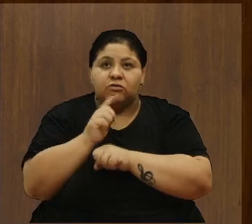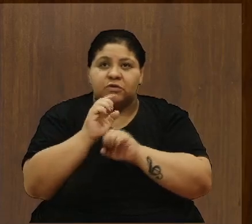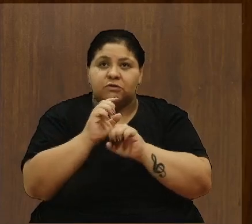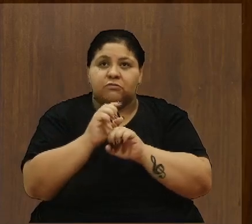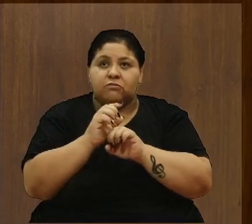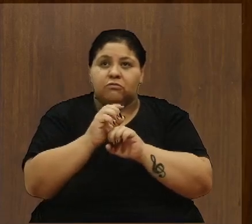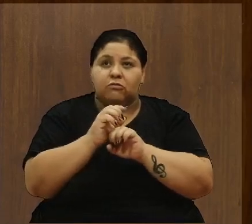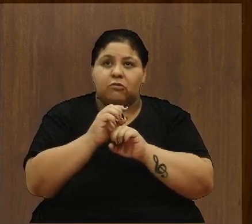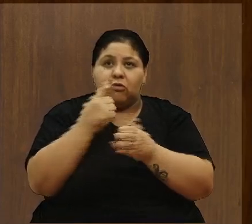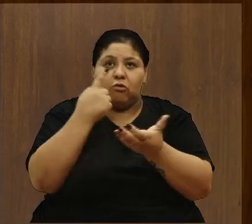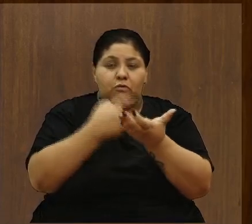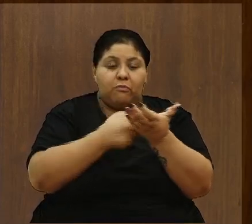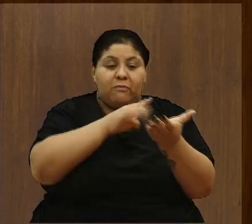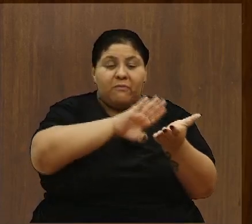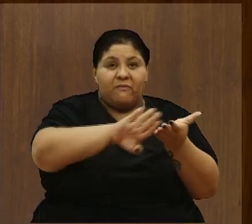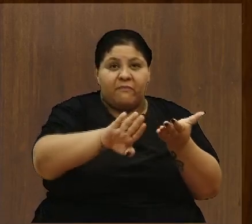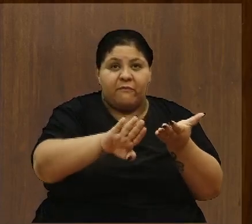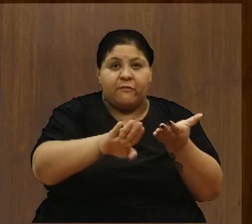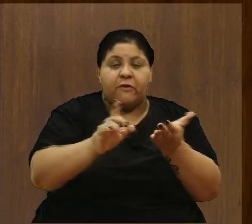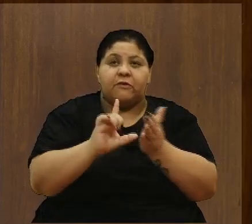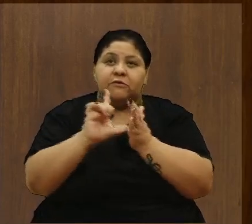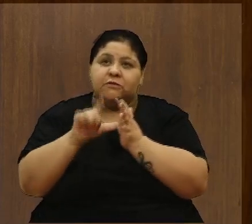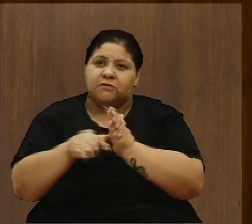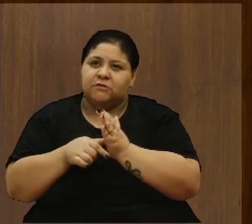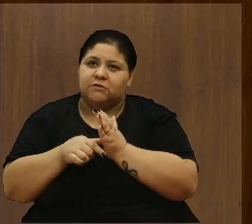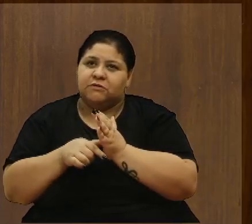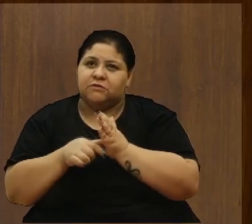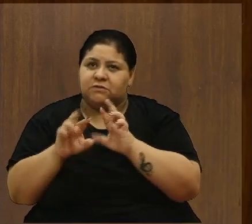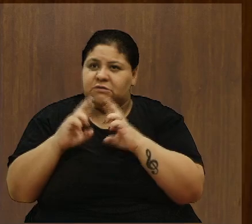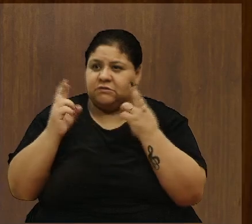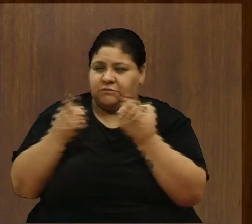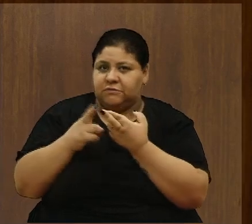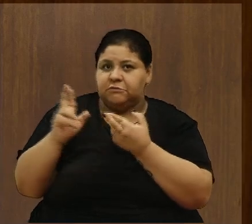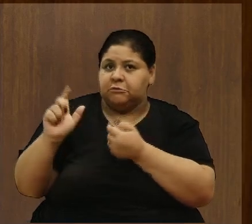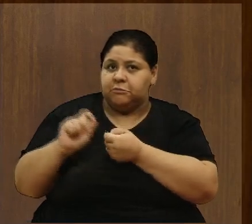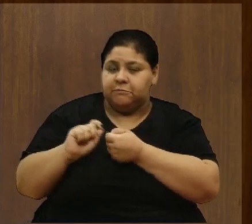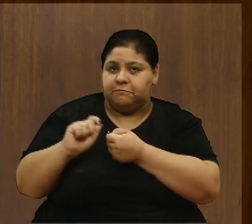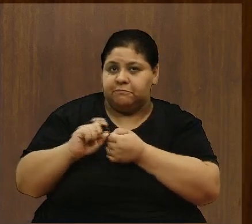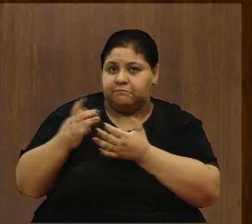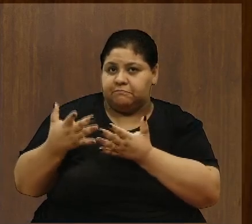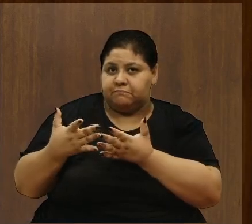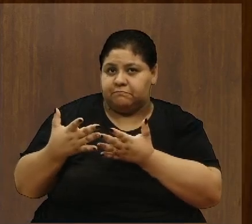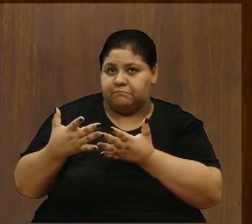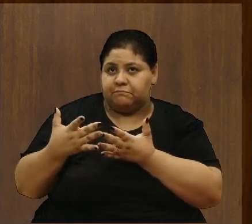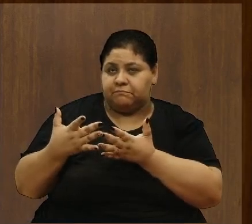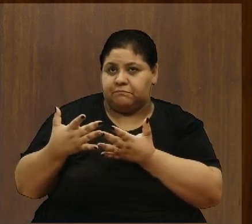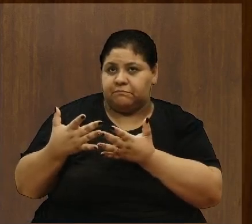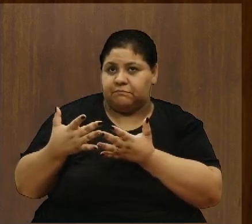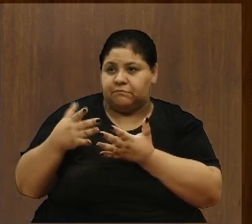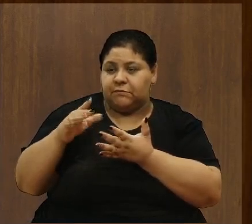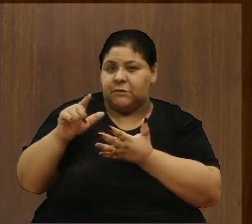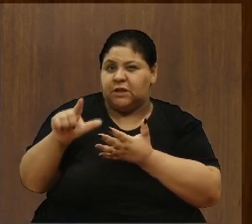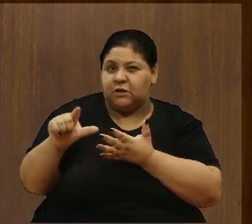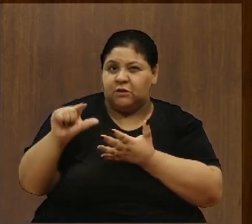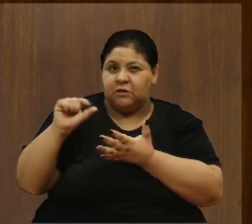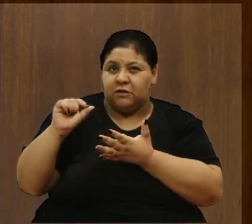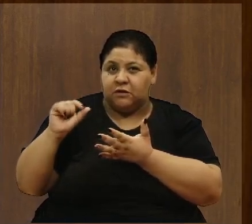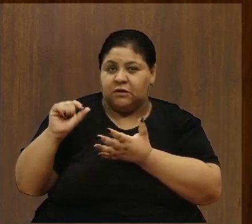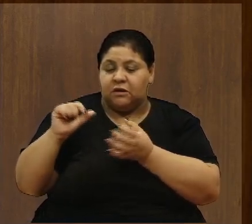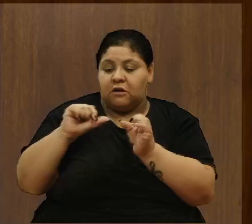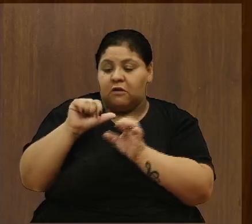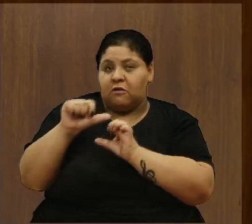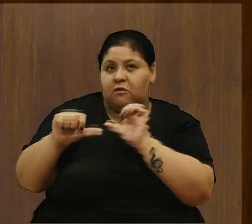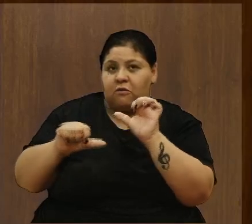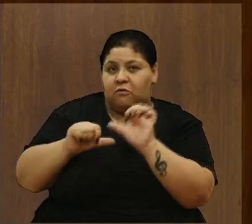comigo a retirada. Posteriormente, em razão dessa reunião que foi realizada, eles optaram por alterar